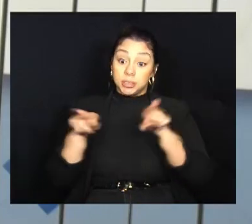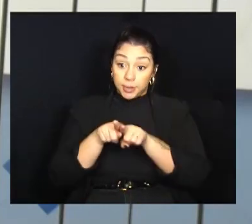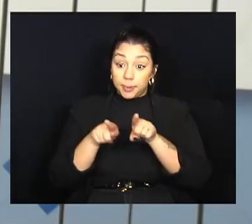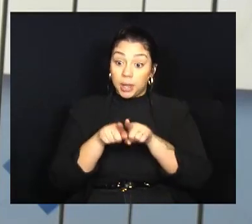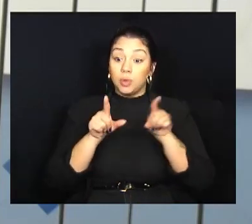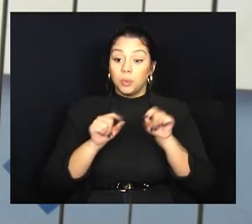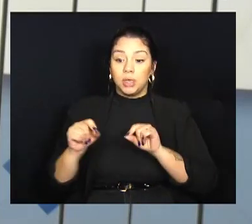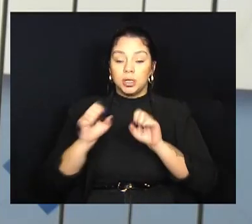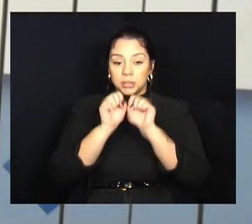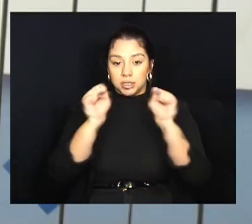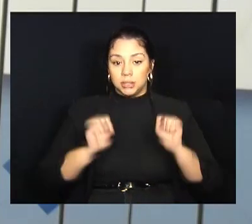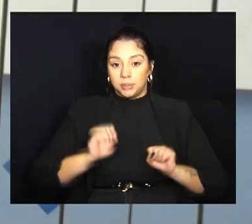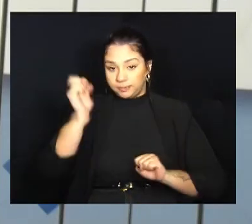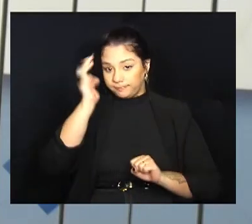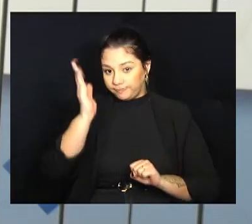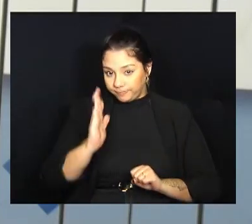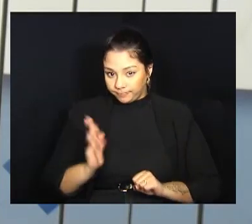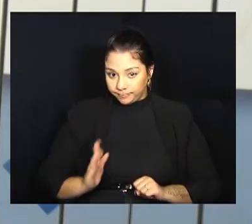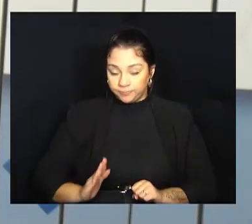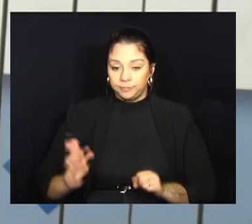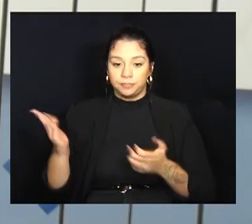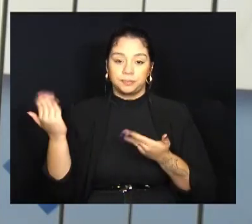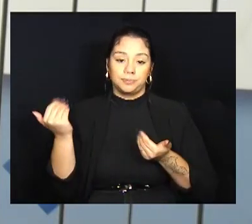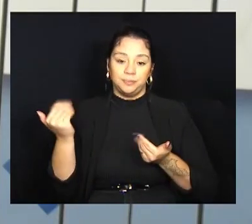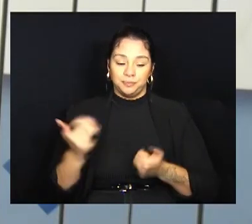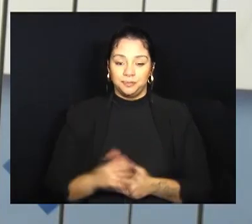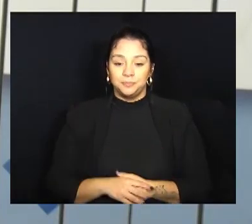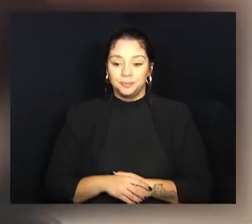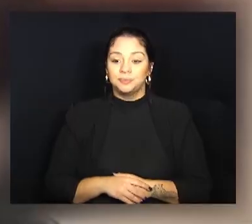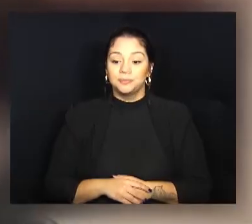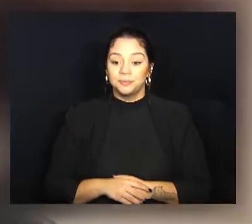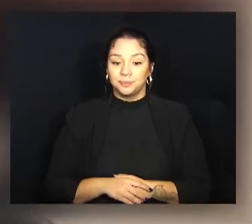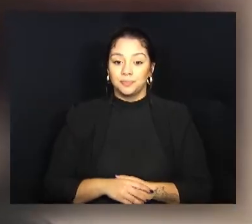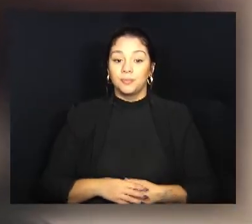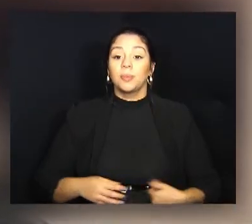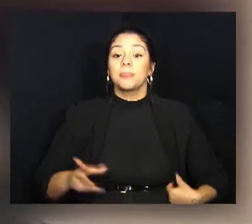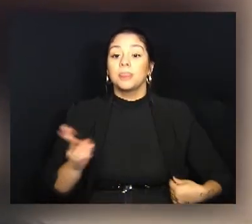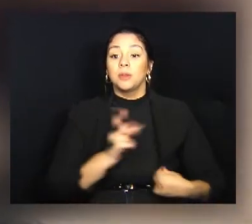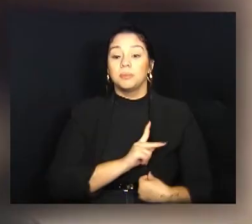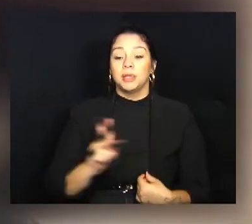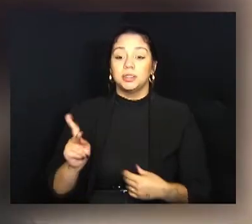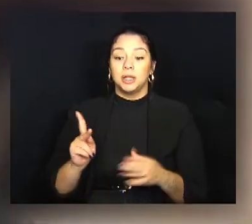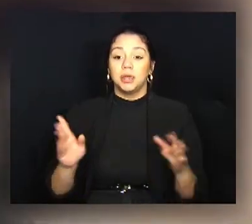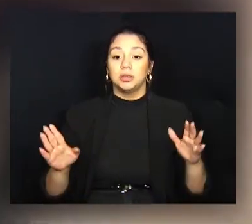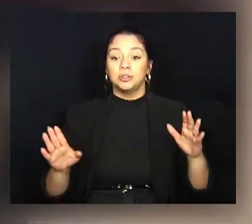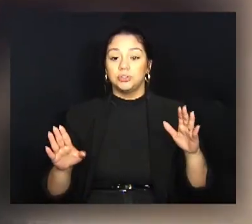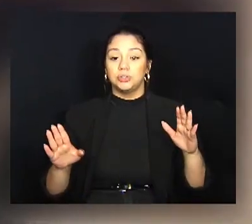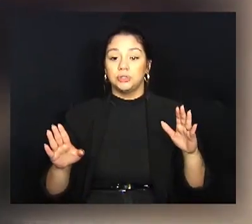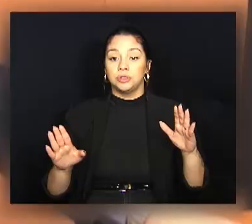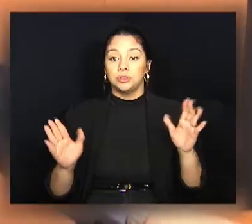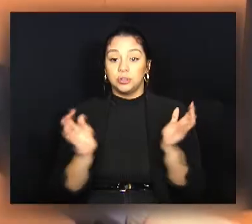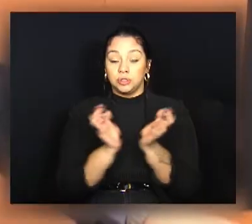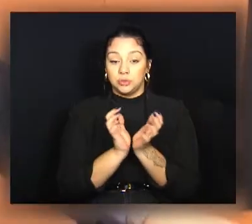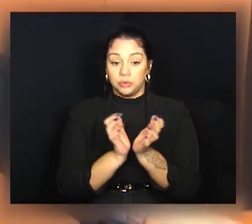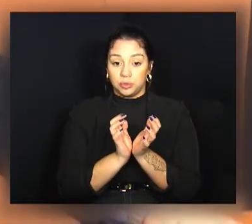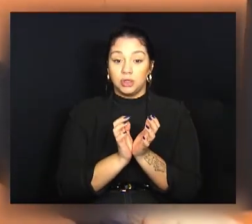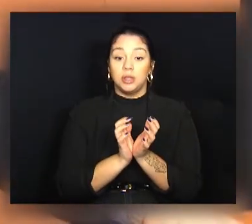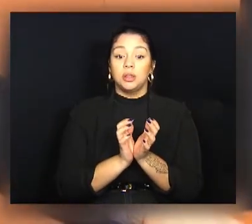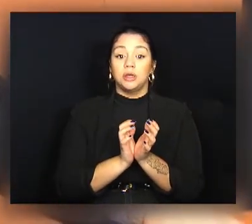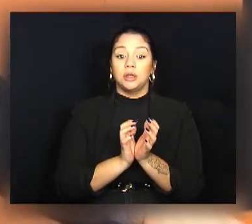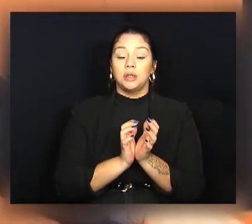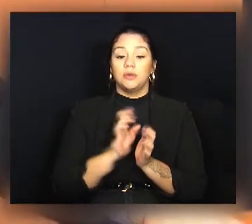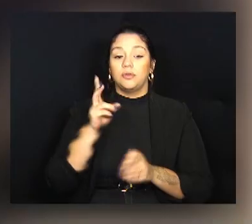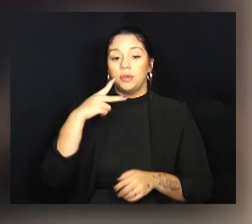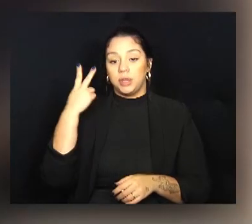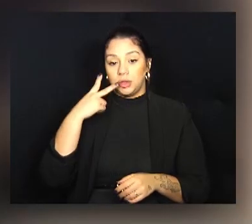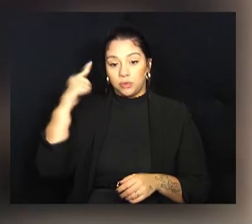Sistema Nacional da Juventude. O presidente da Comissão da Defesa da Criança, Adolescente e Juventude, o vereador